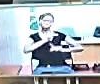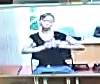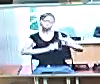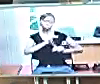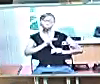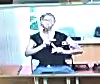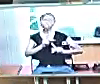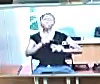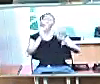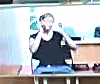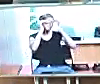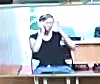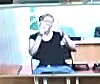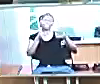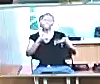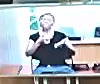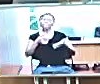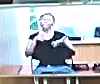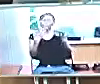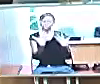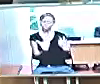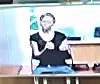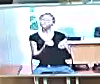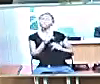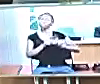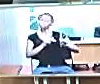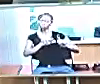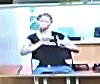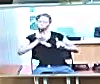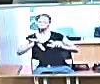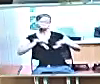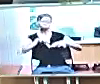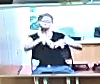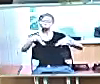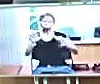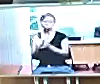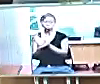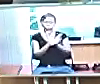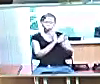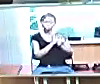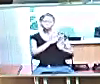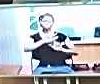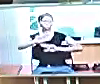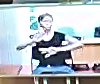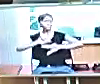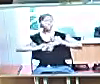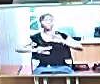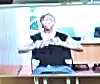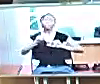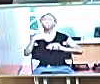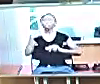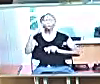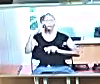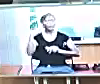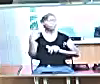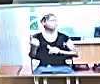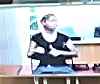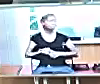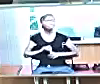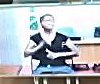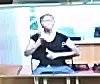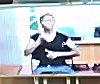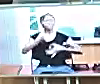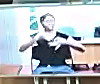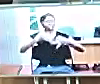seja tolerante com as pessoas que respeite as diversidades é essa eu acho a grande arte de fazer política